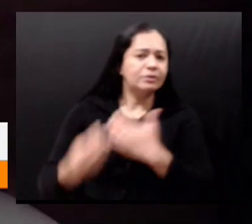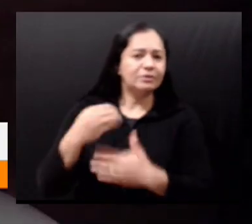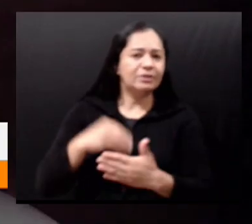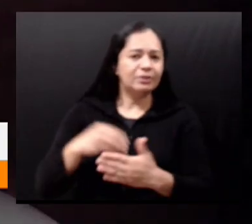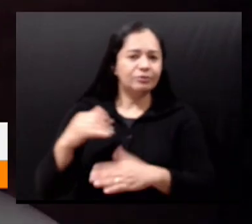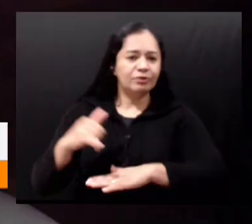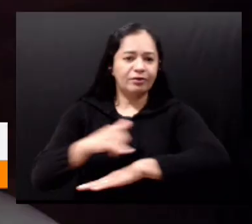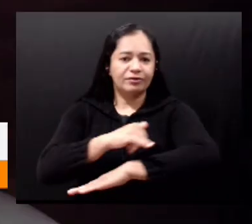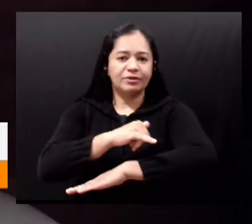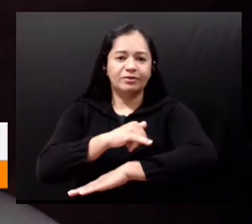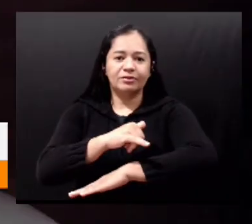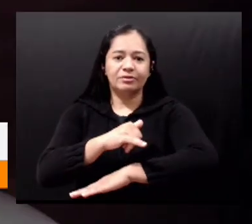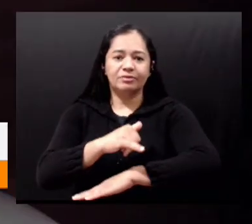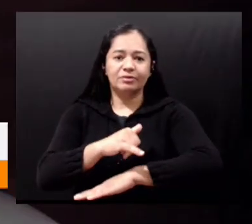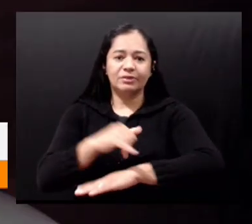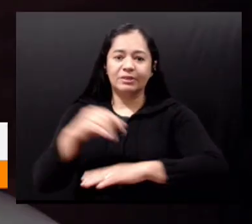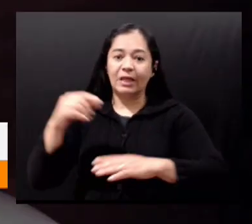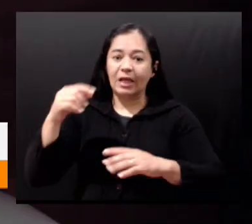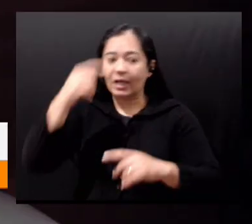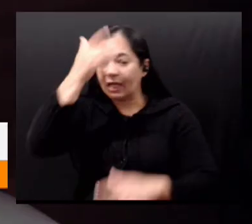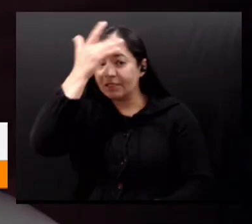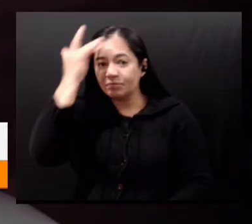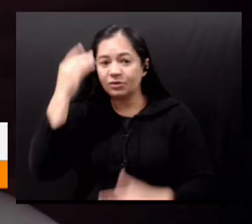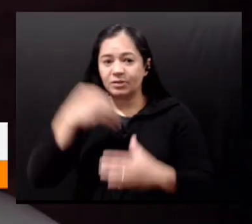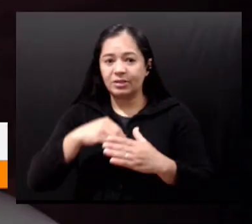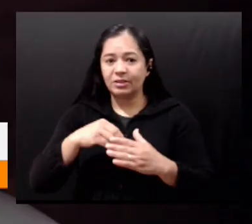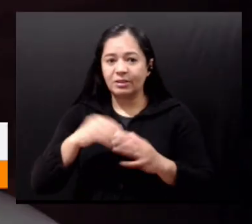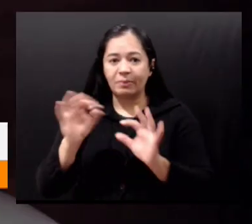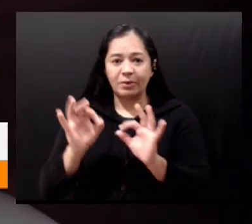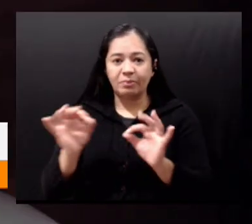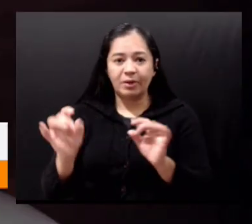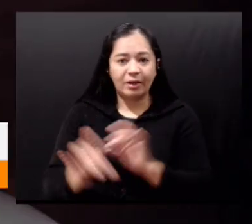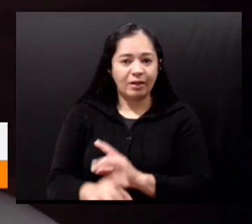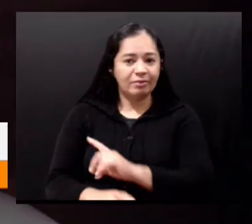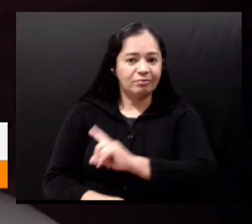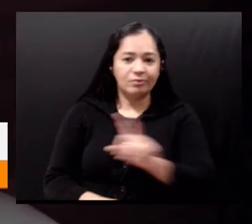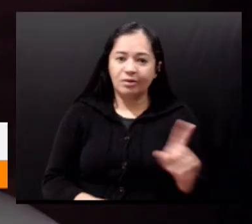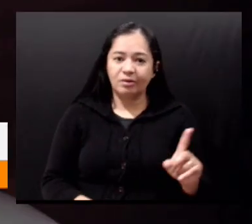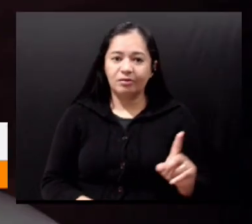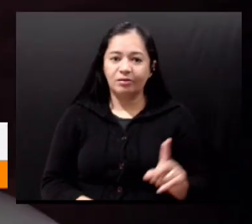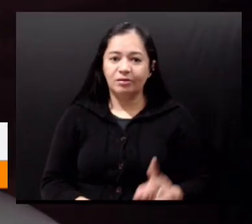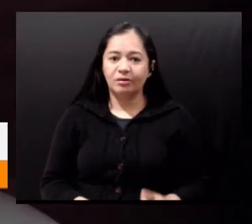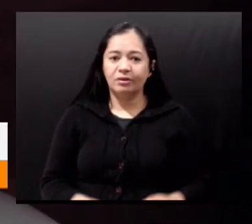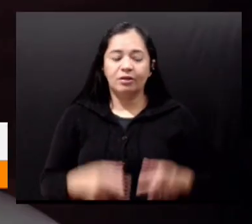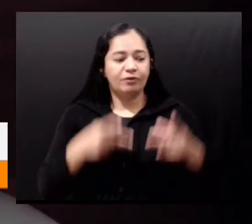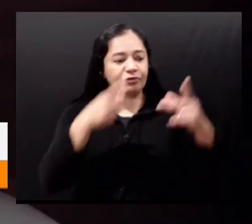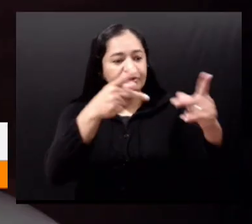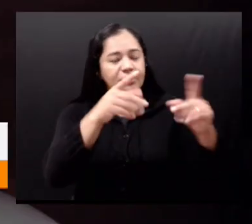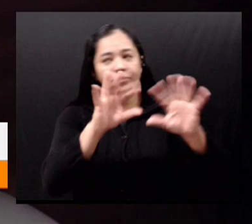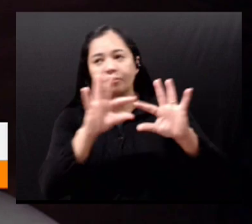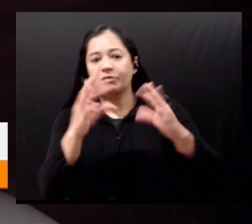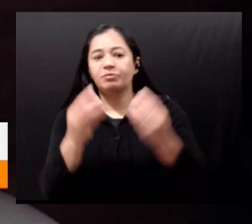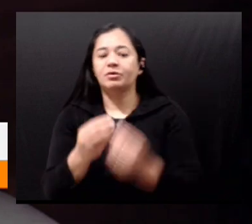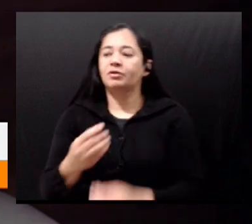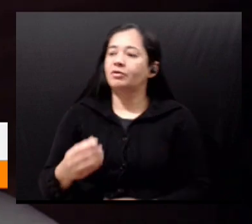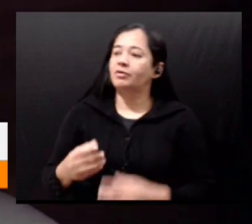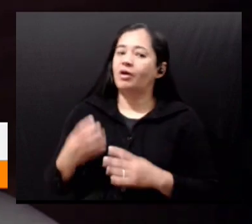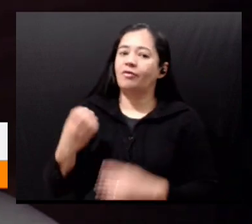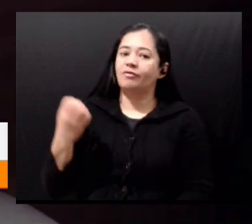não estão preparados para uma ameaça à bomba. Na verdade, estão indo visitar a família, Uhum. viagem a trabalho